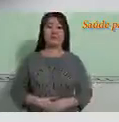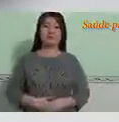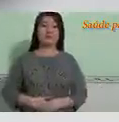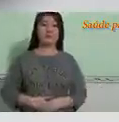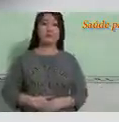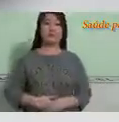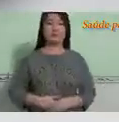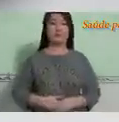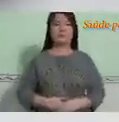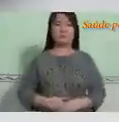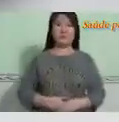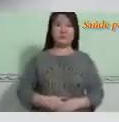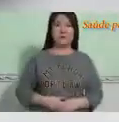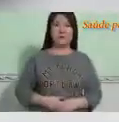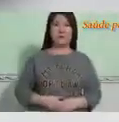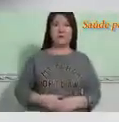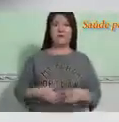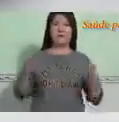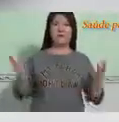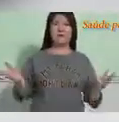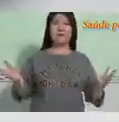SINTOMASSOMOSEPROTEGER 37